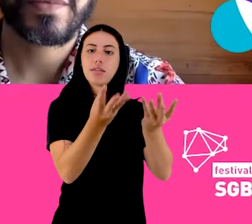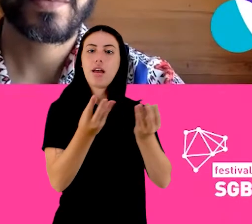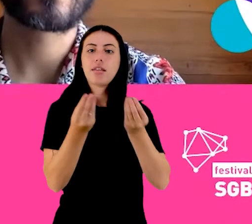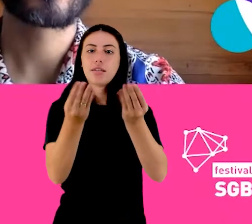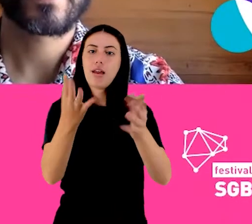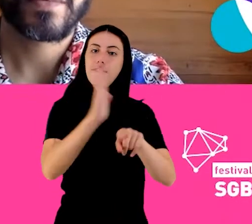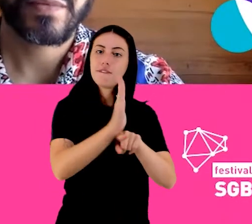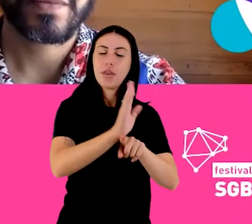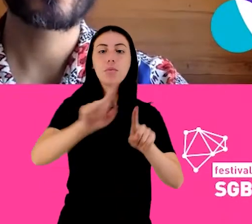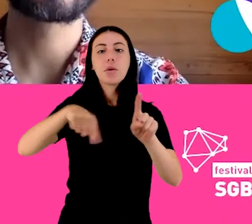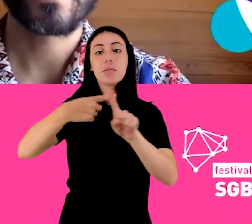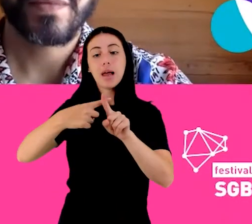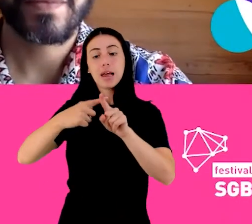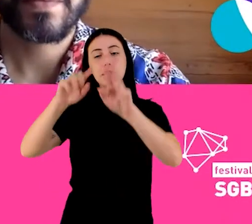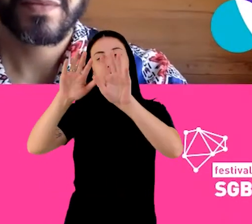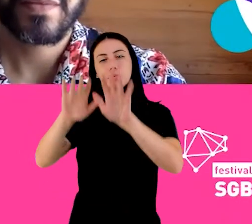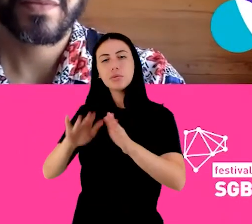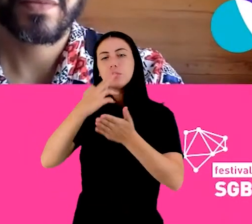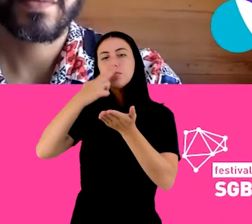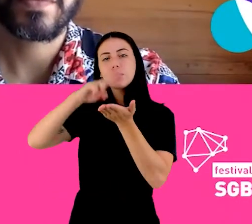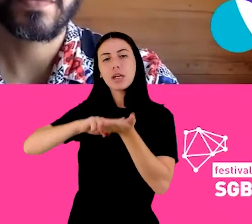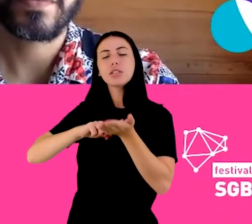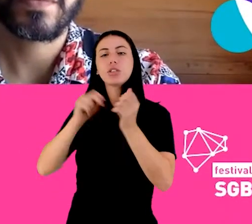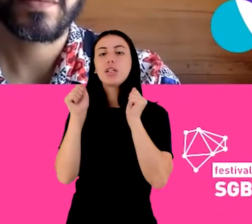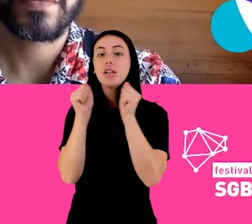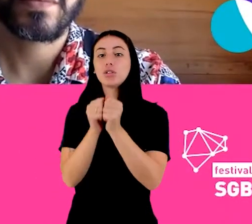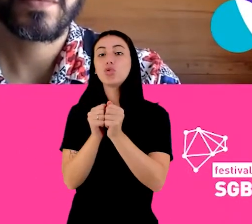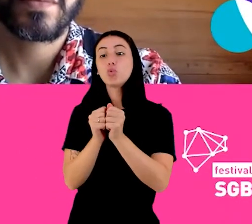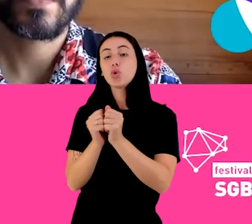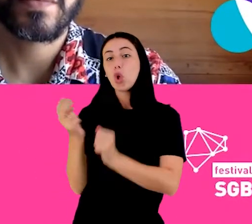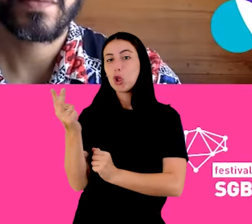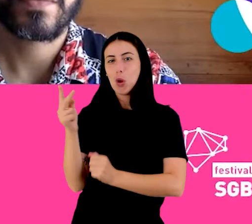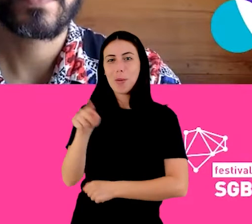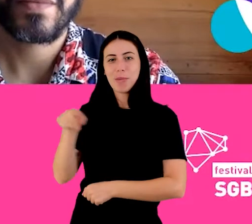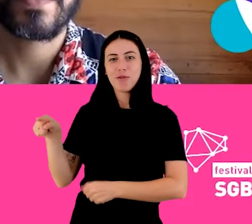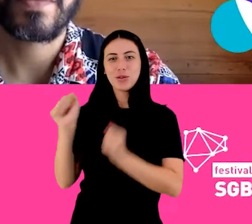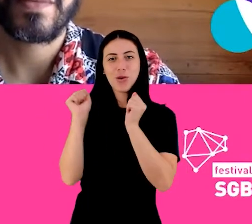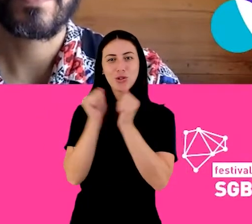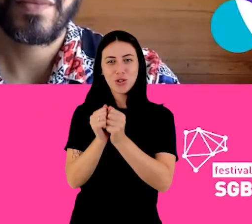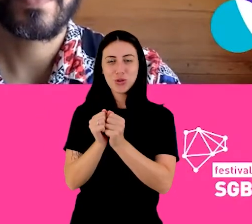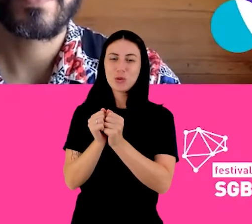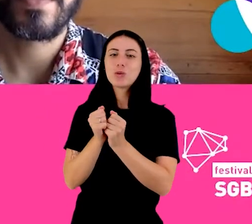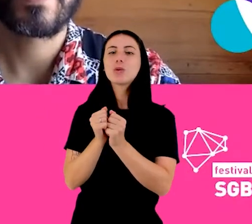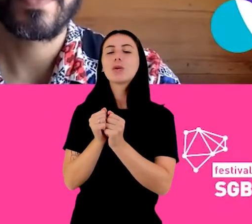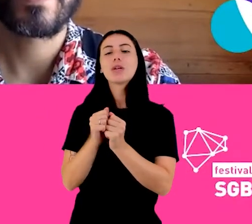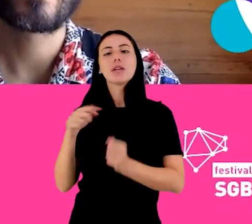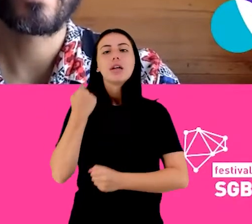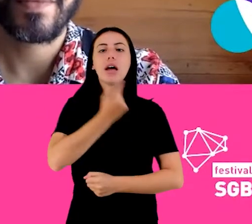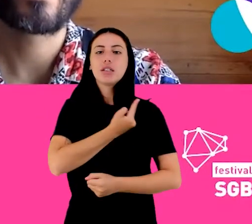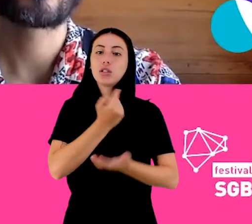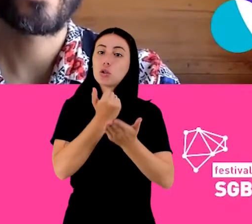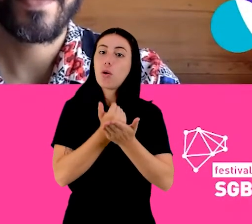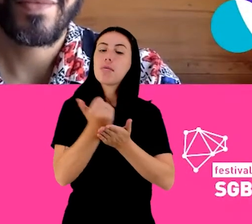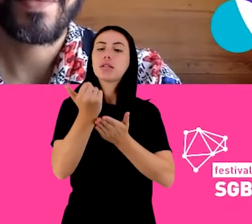da rede que ele já atuava, e em grupos de universidade que já estava com organizações do movimento negro bem estruturado, sabe? E